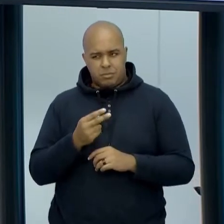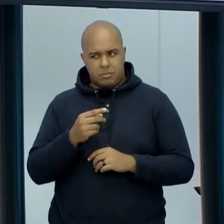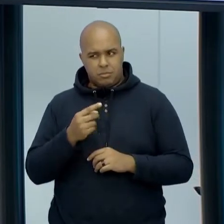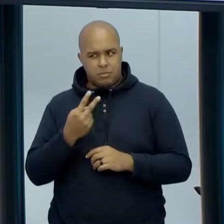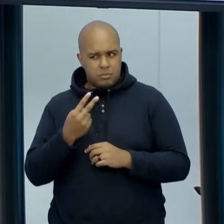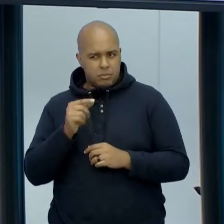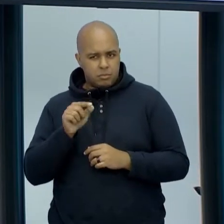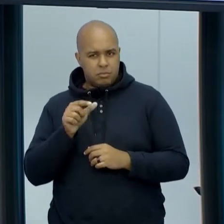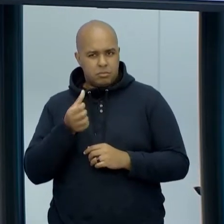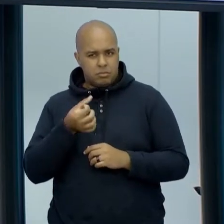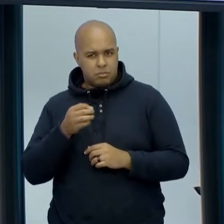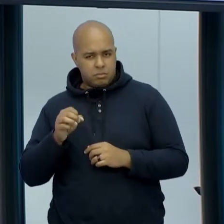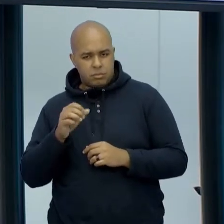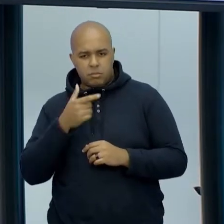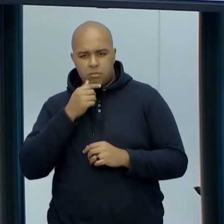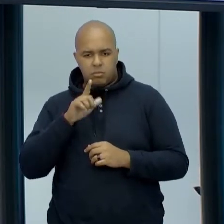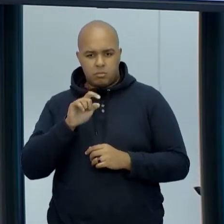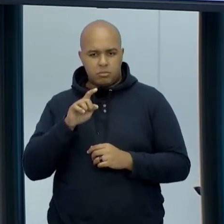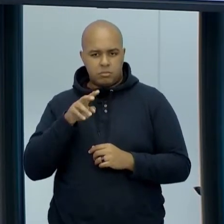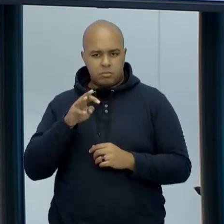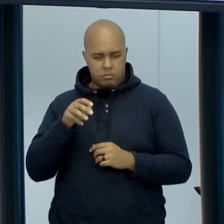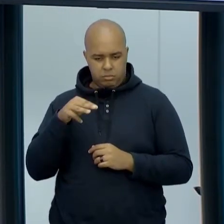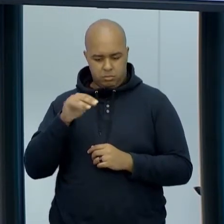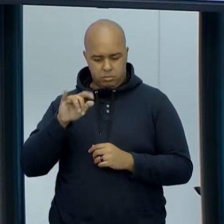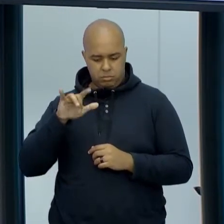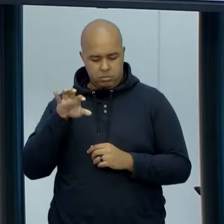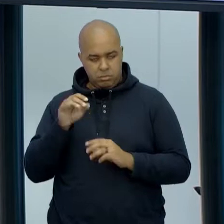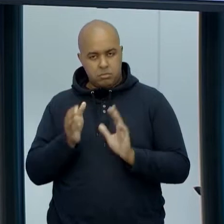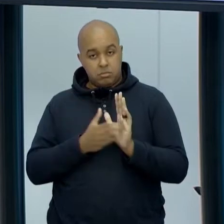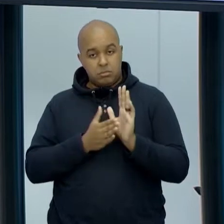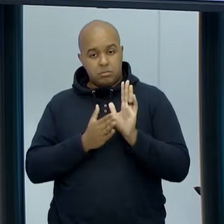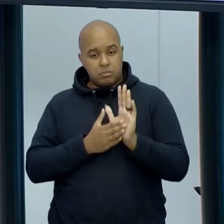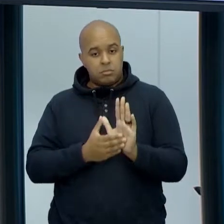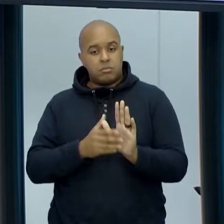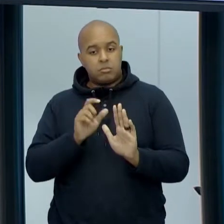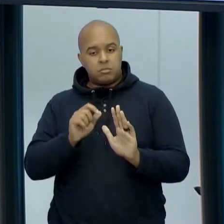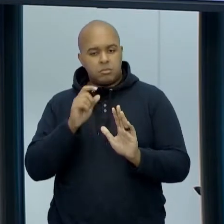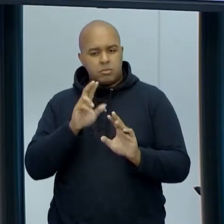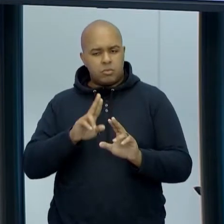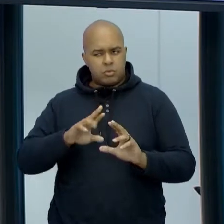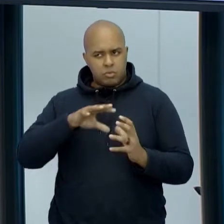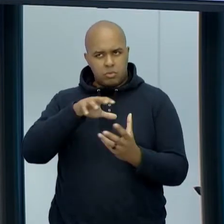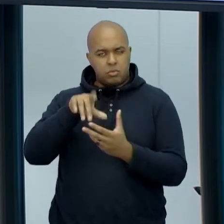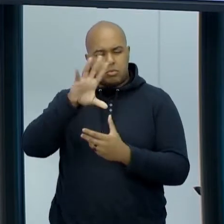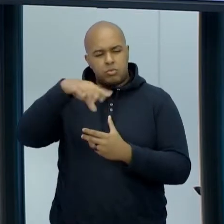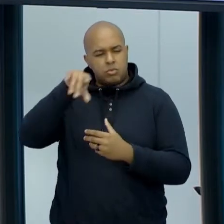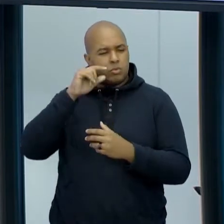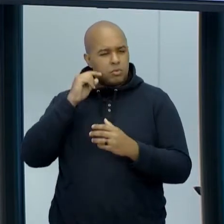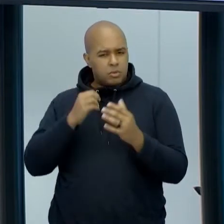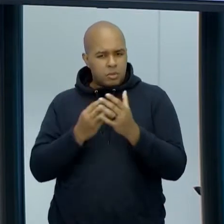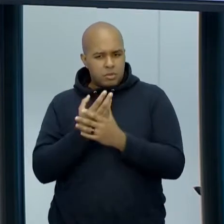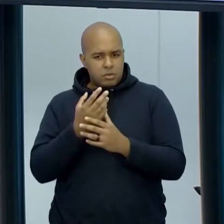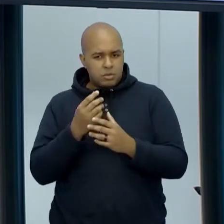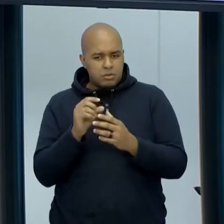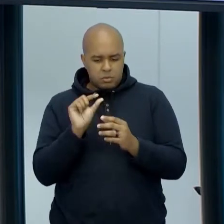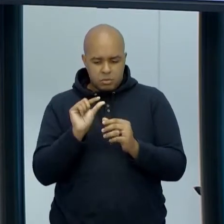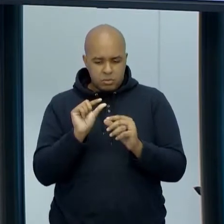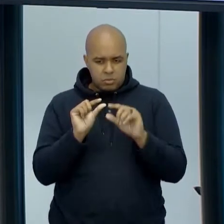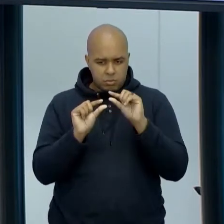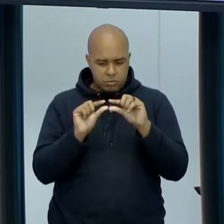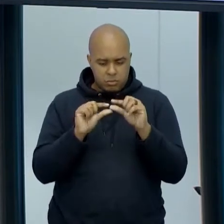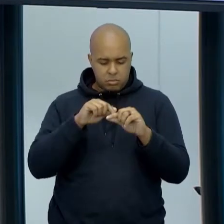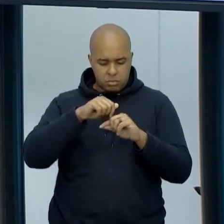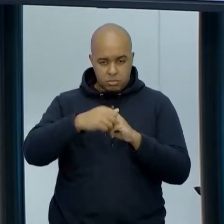anos, um cara chamado Leucipo de Mileto, ele já propôs o seguinte: o universo, as coisas são criadas de um negócio muito